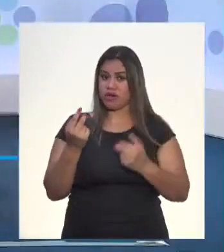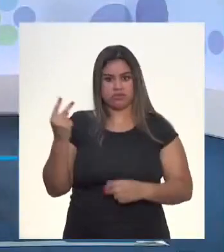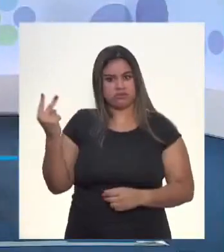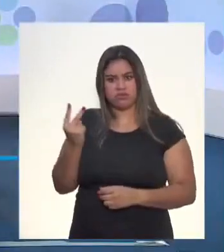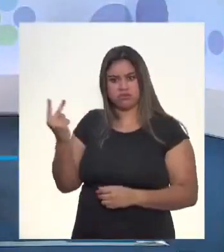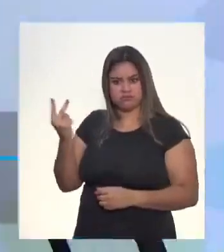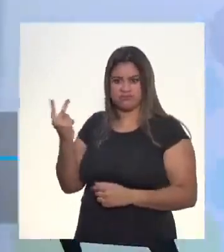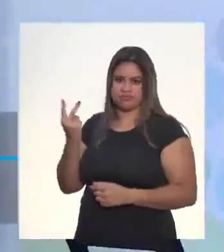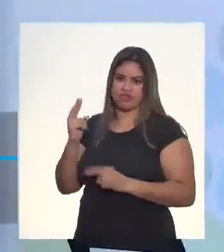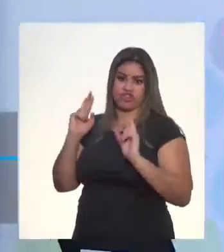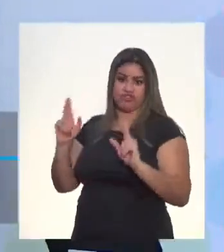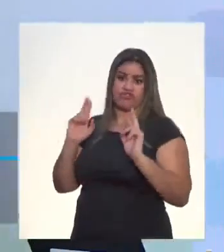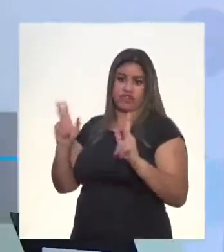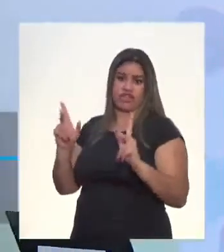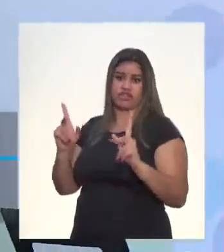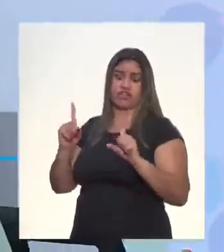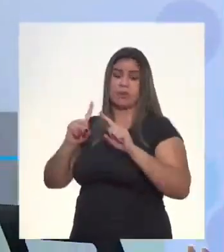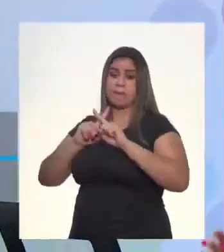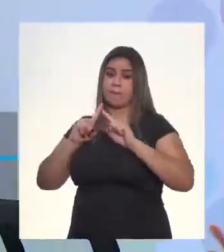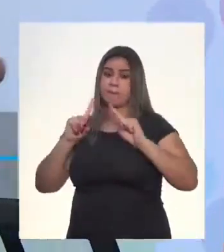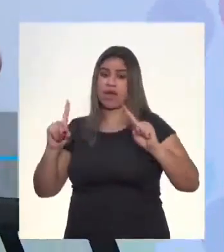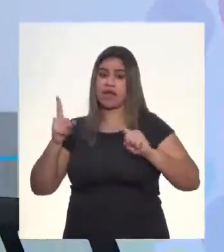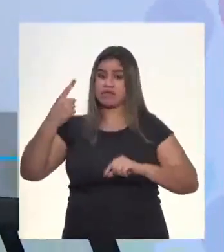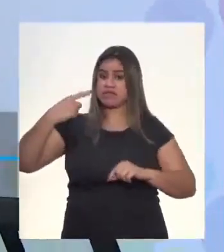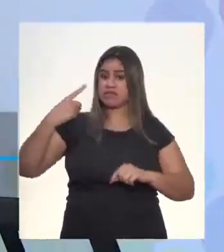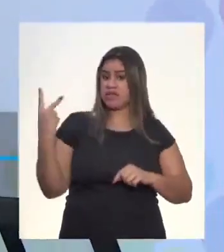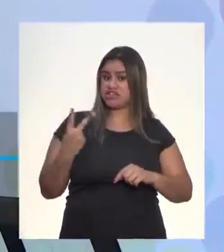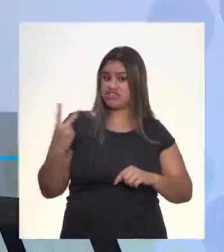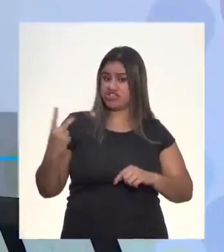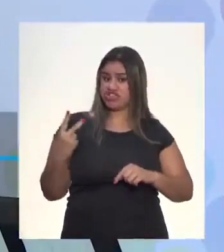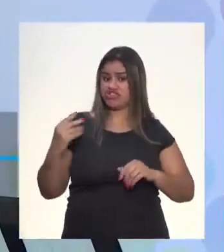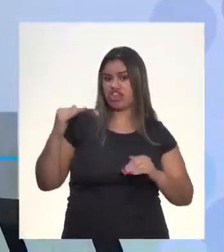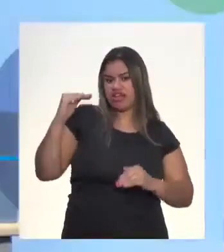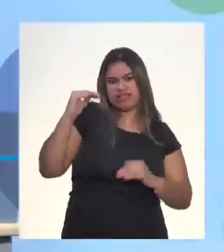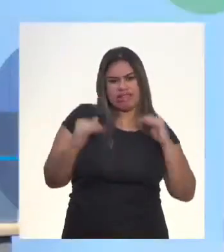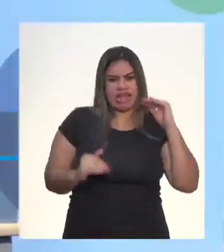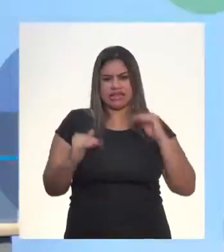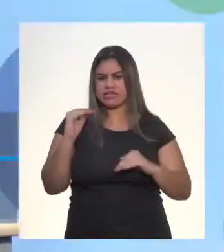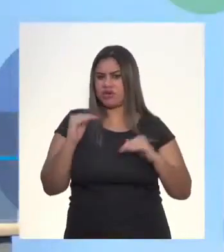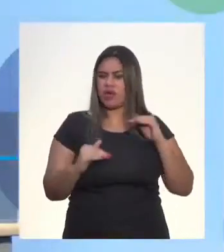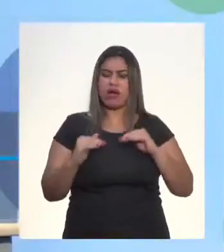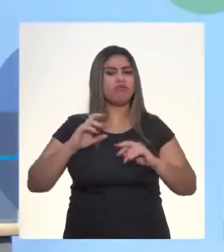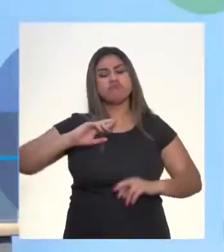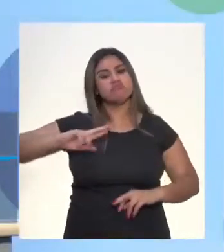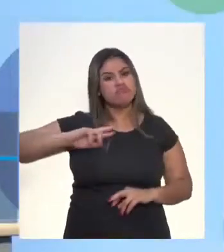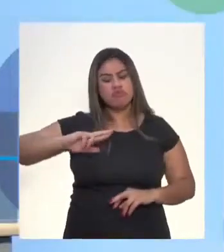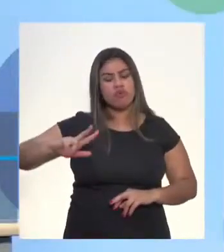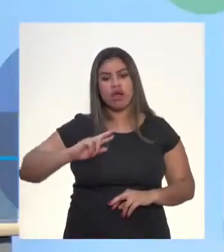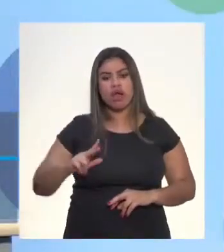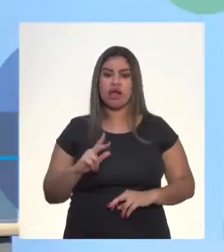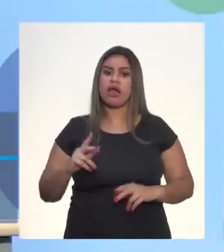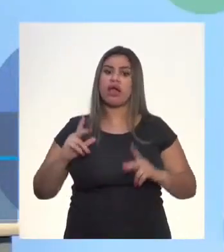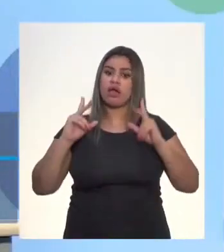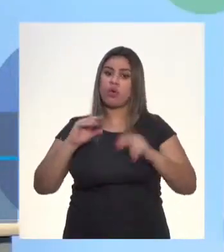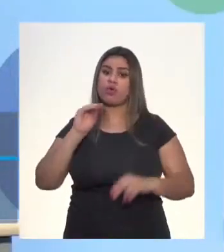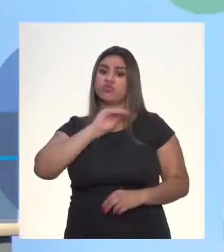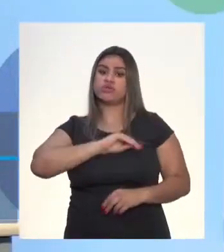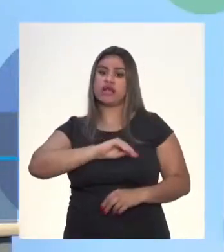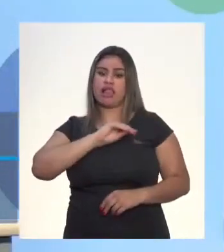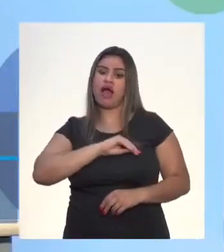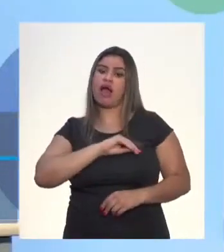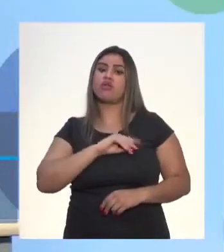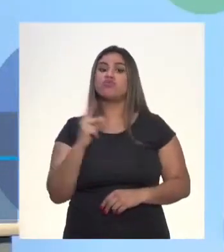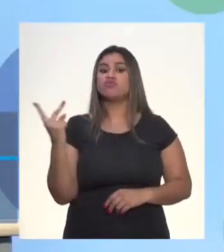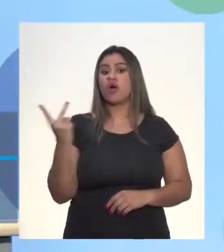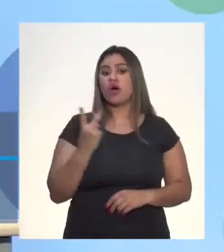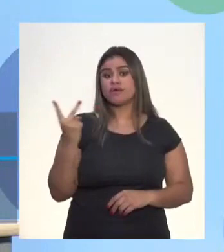Completamente diferentes. Mas isso não significa que nós somos desiguais. E um exemplo disso é o que você acabou de falar, o nosso salário. Nós somos pessoas diferentes,